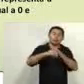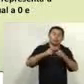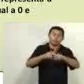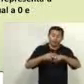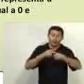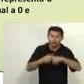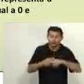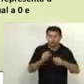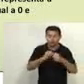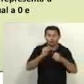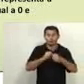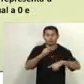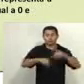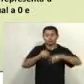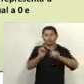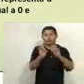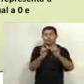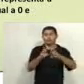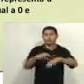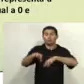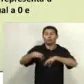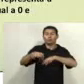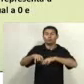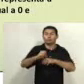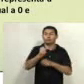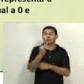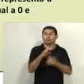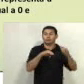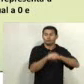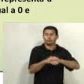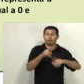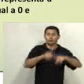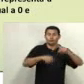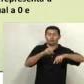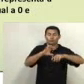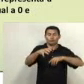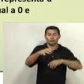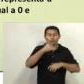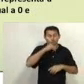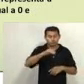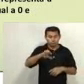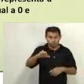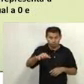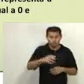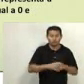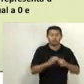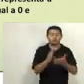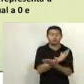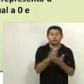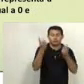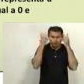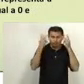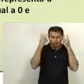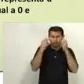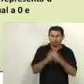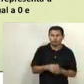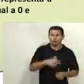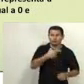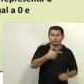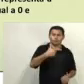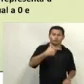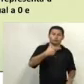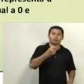mecânica produz um tipo especial de motor. A quantidade em estoque desse motor segue uma distribuição normal, com média